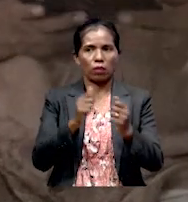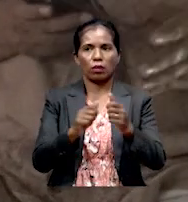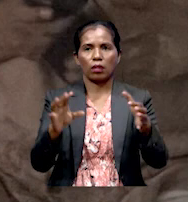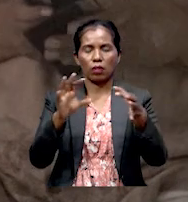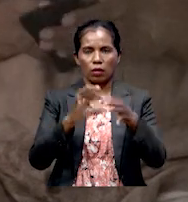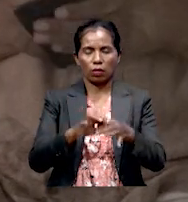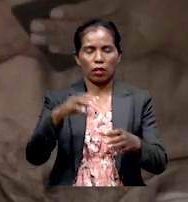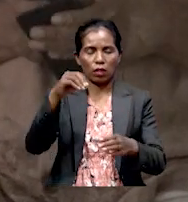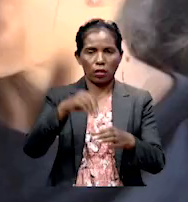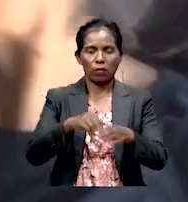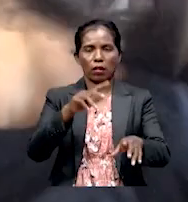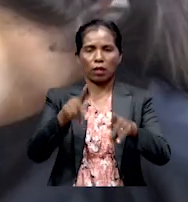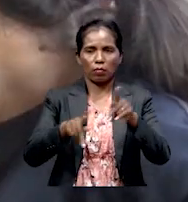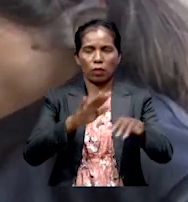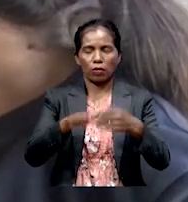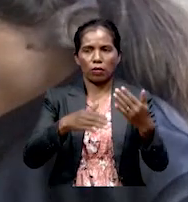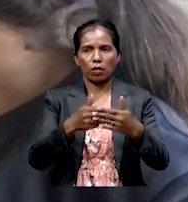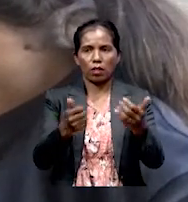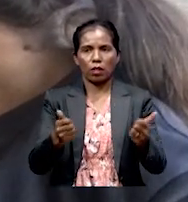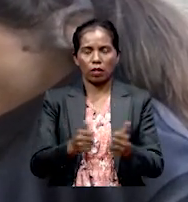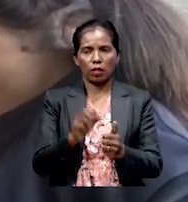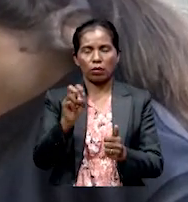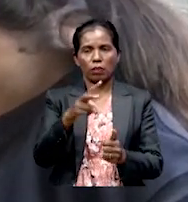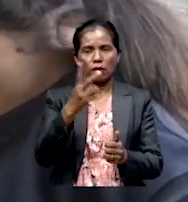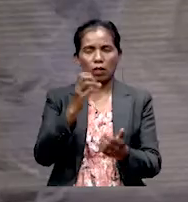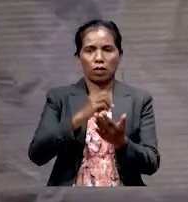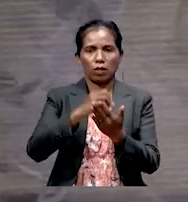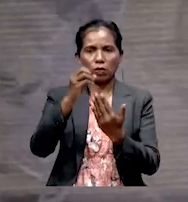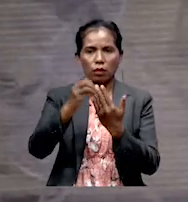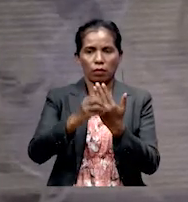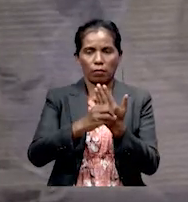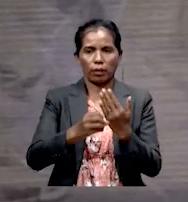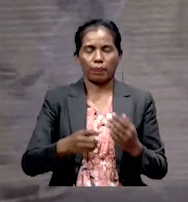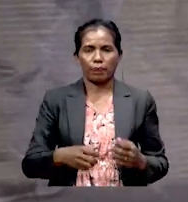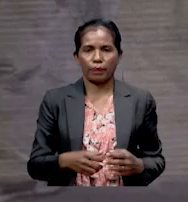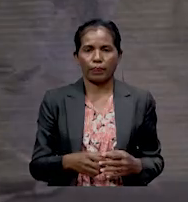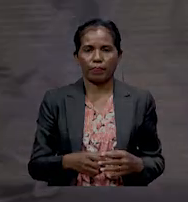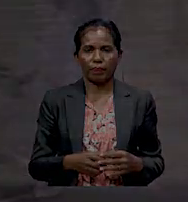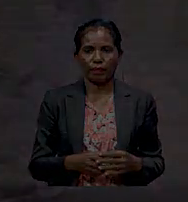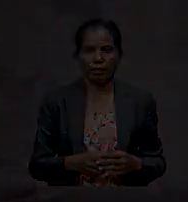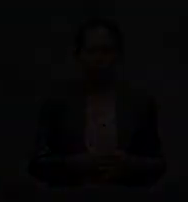inclui comunidade sira e aldeia 12 de outubro. David Gonçalves, GMN.